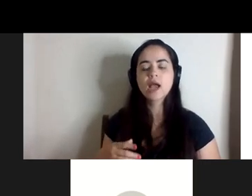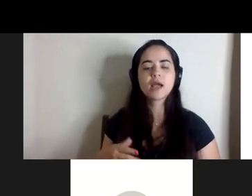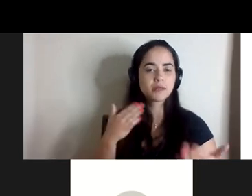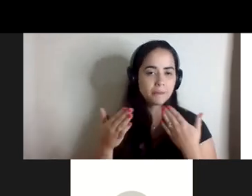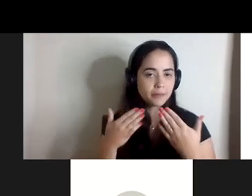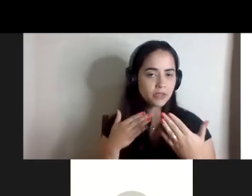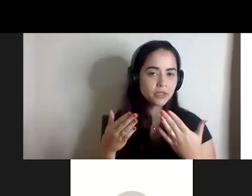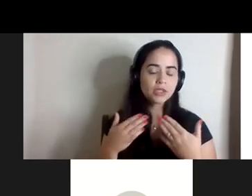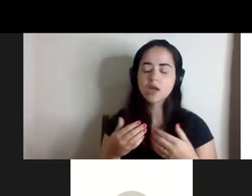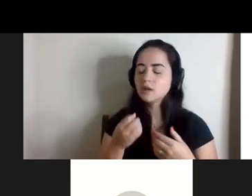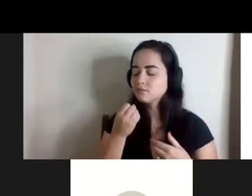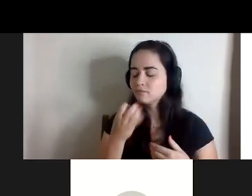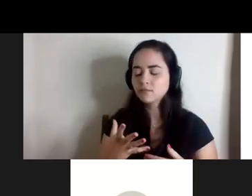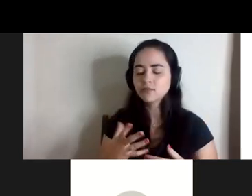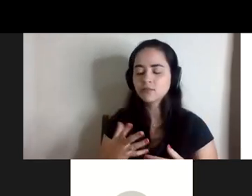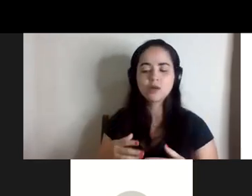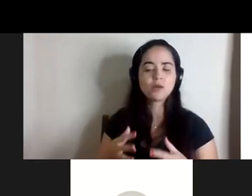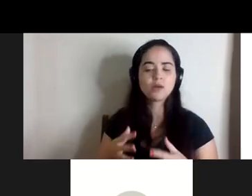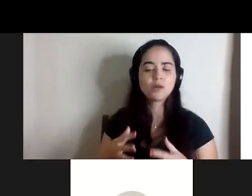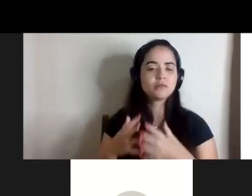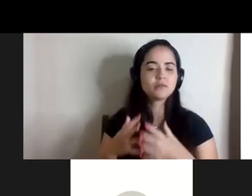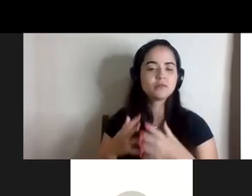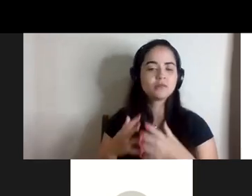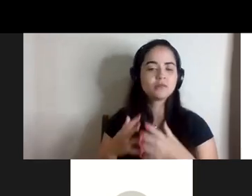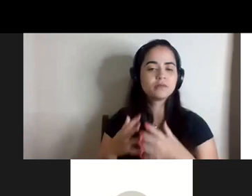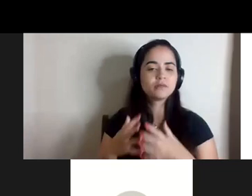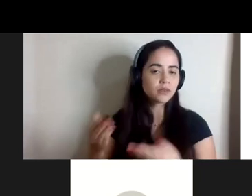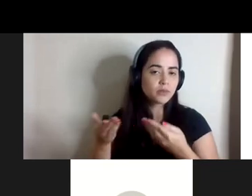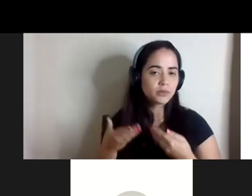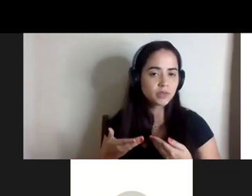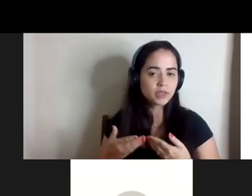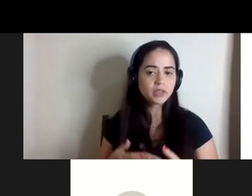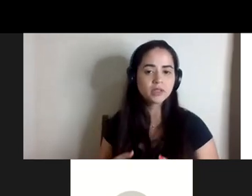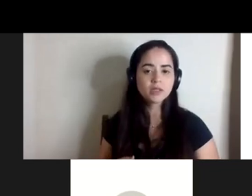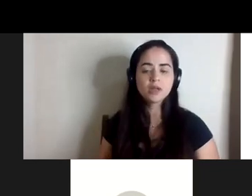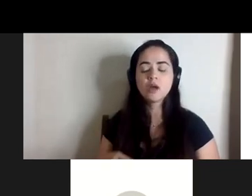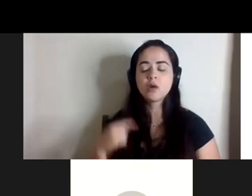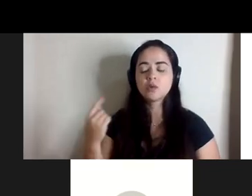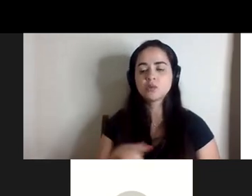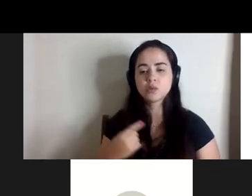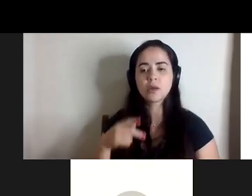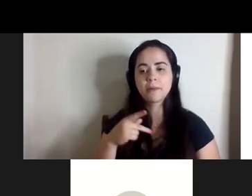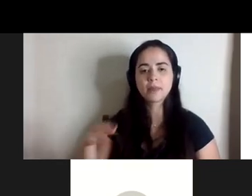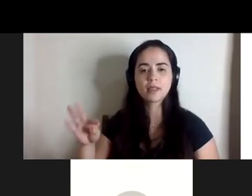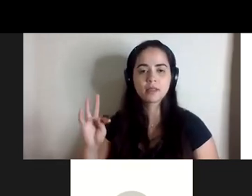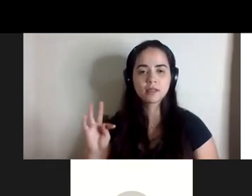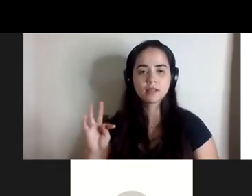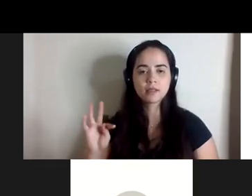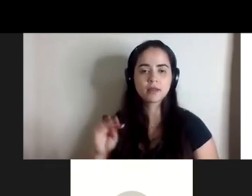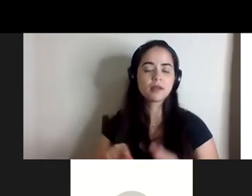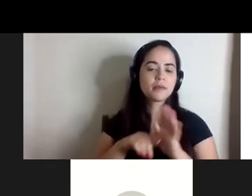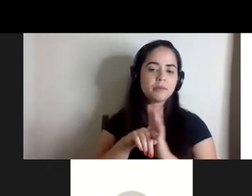aberto, né, com essas reflexões que o Rodrigo traz. Eu acho que o nosso programa PROF-PT, as pesquisas, né, que